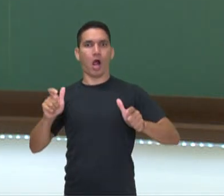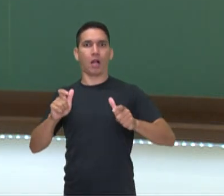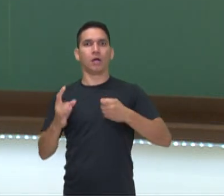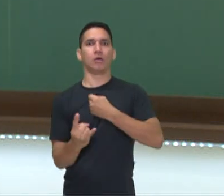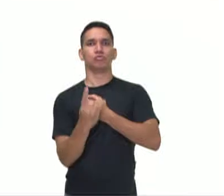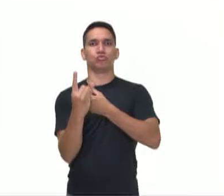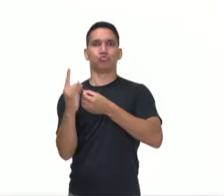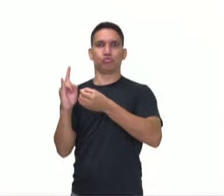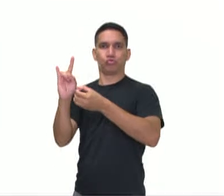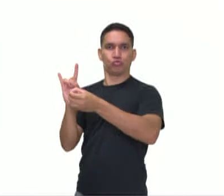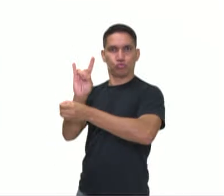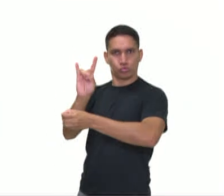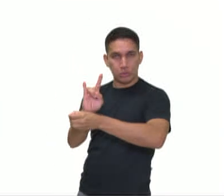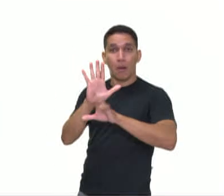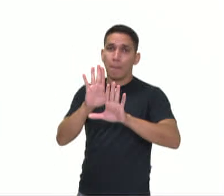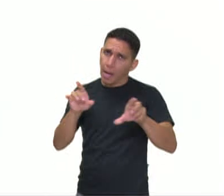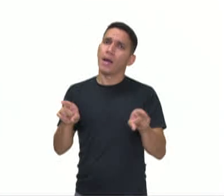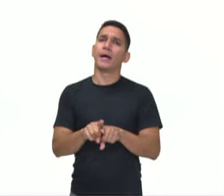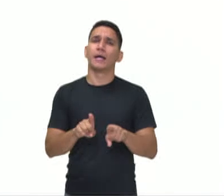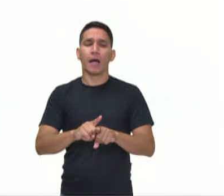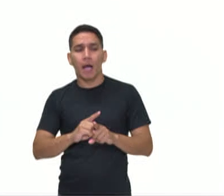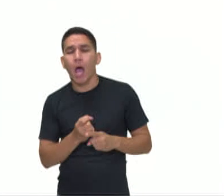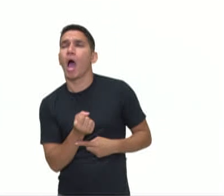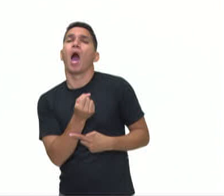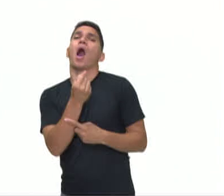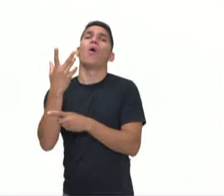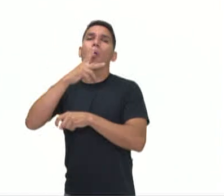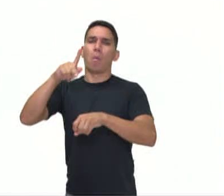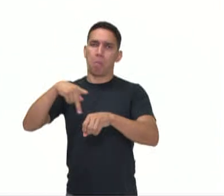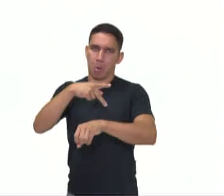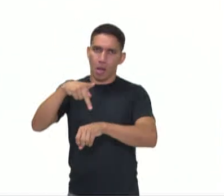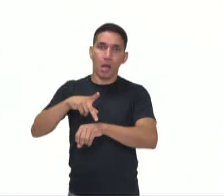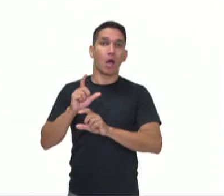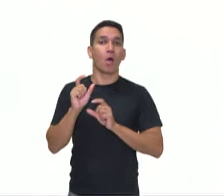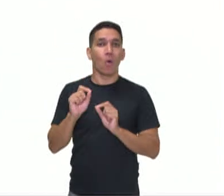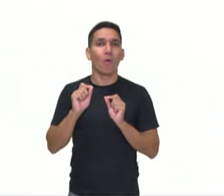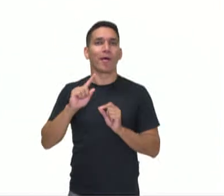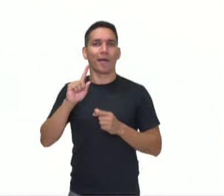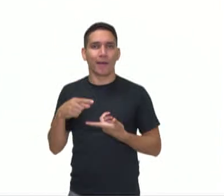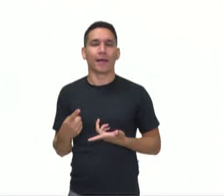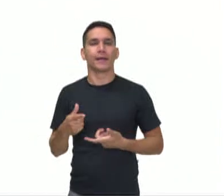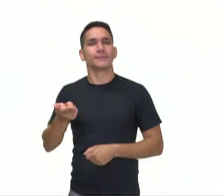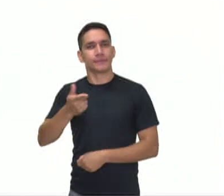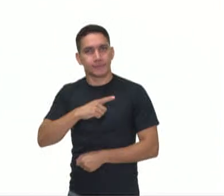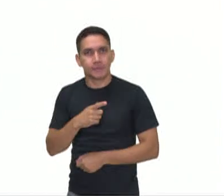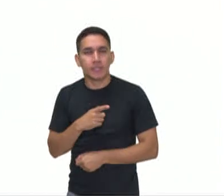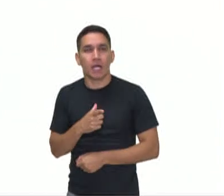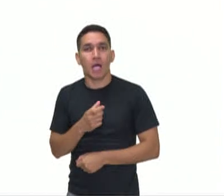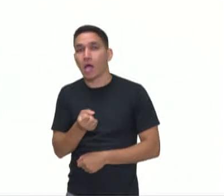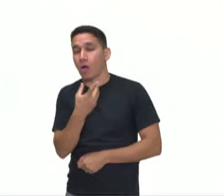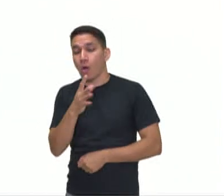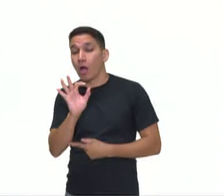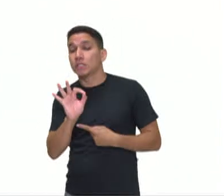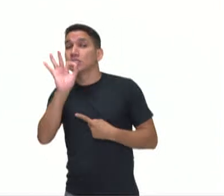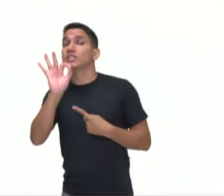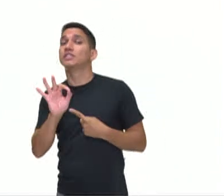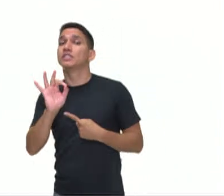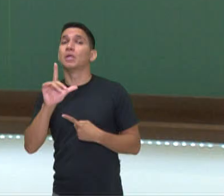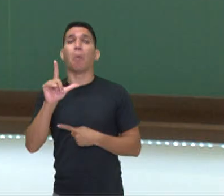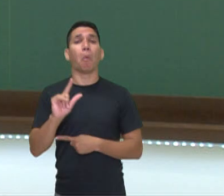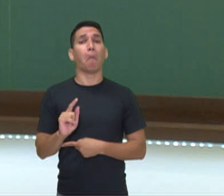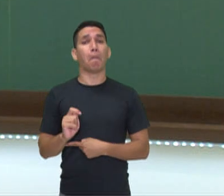urbanização. Mas nós também encontramos alguns países que são que apresentam índices extremamente baixos